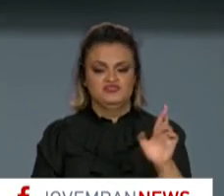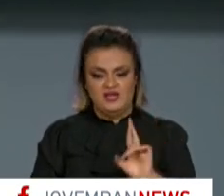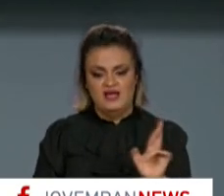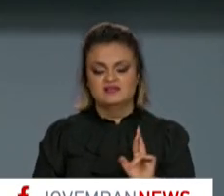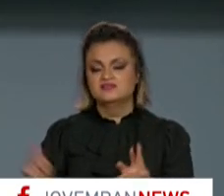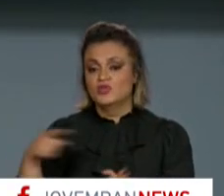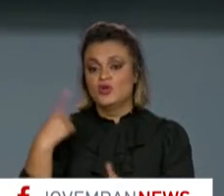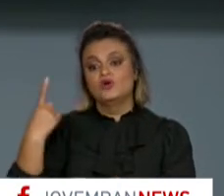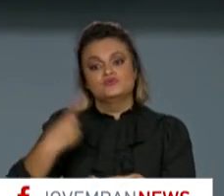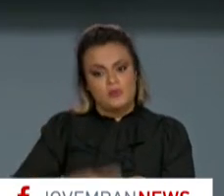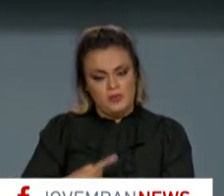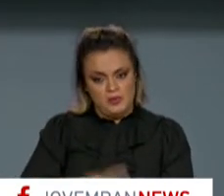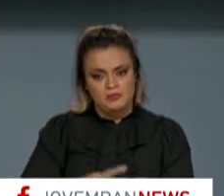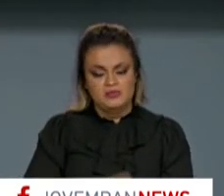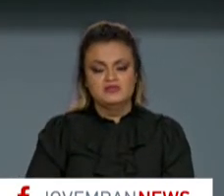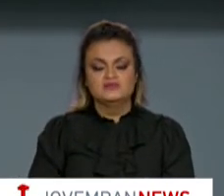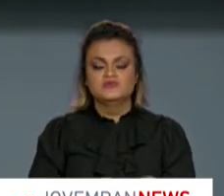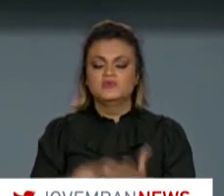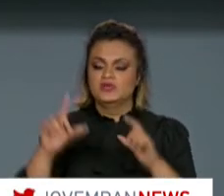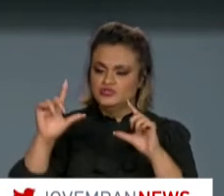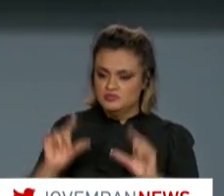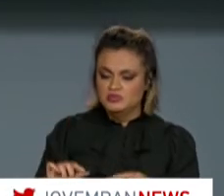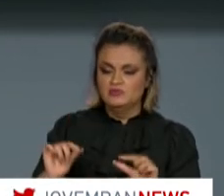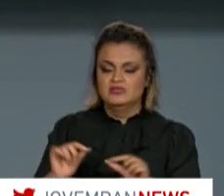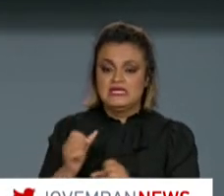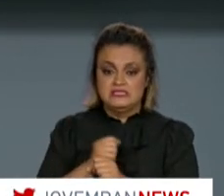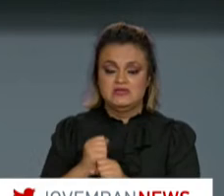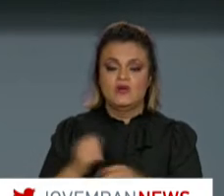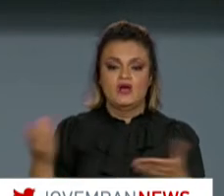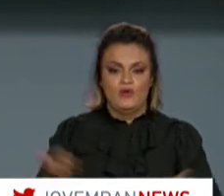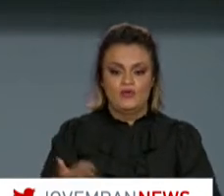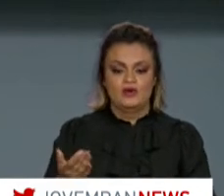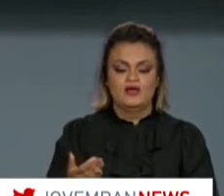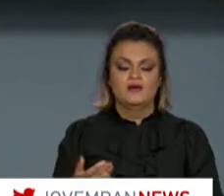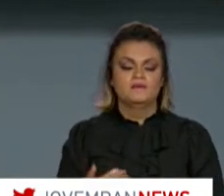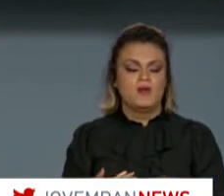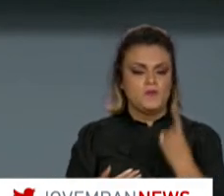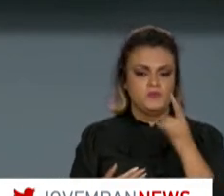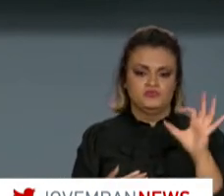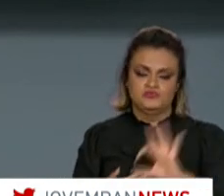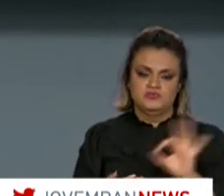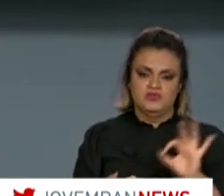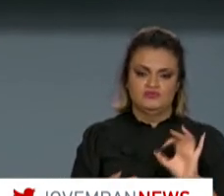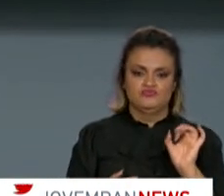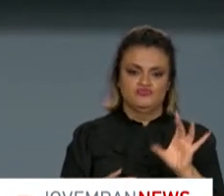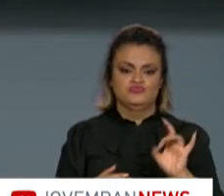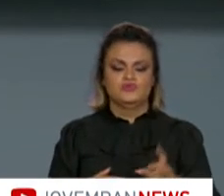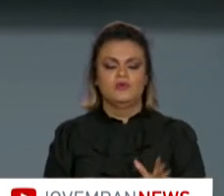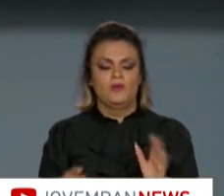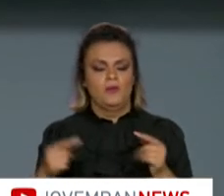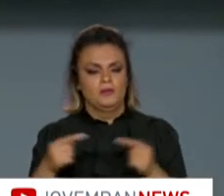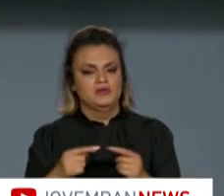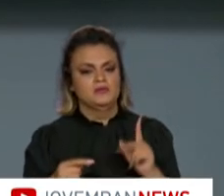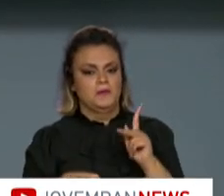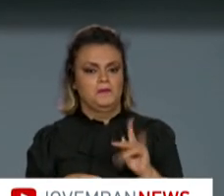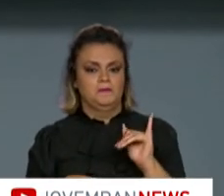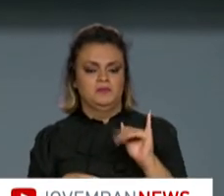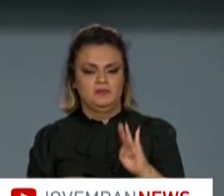nos comprometemos a reduzir esse déficit este ano para menos de 1% do produto interno bruto.